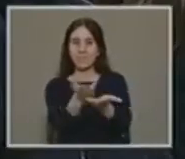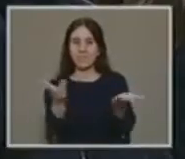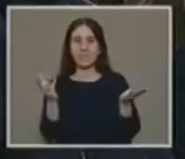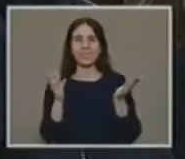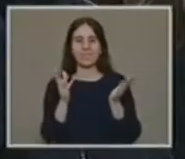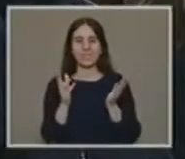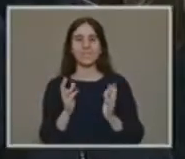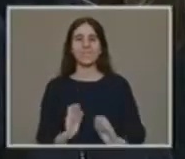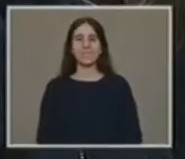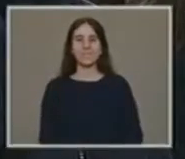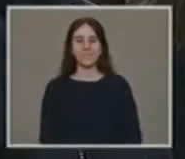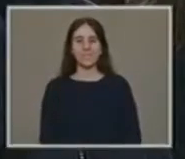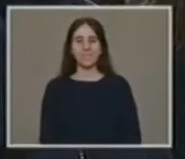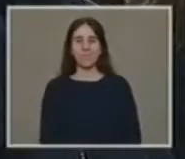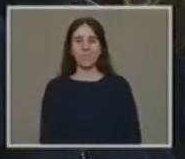convosco.